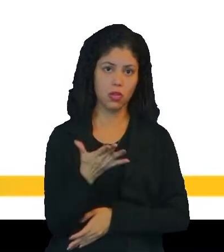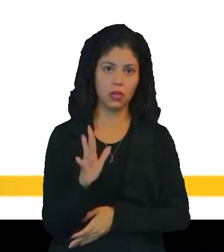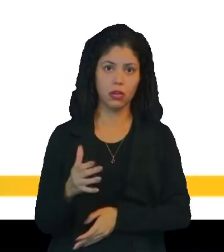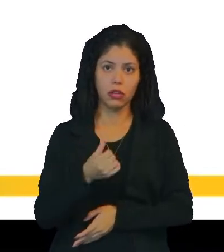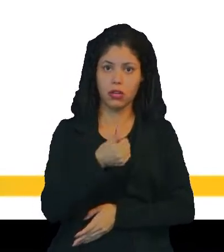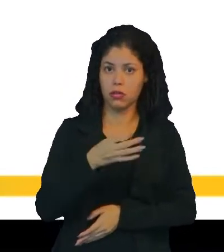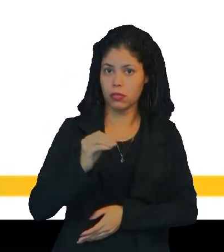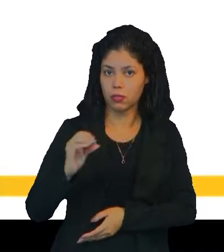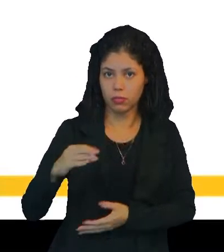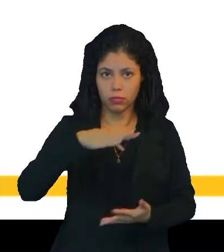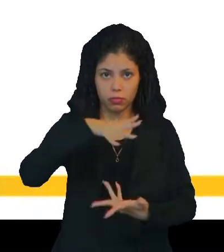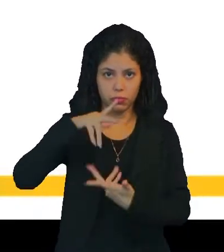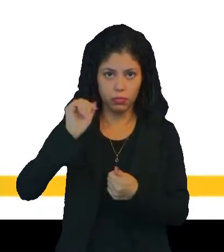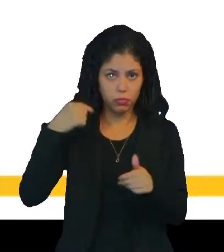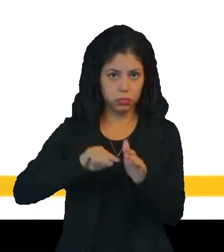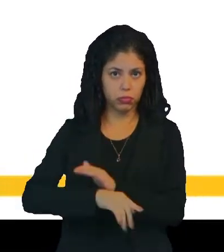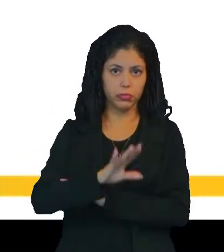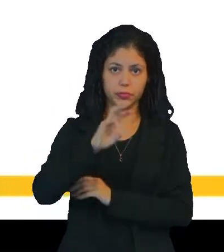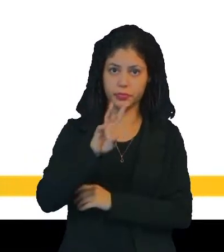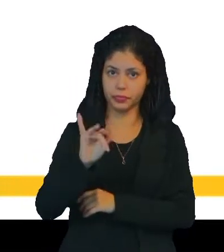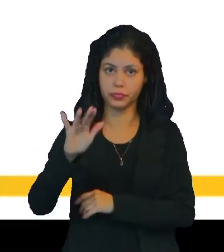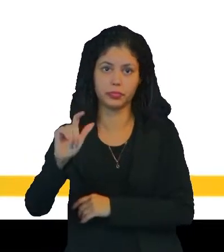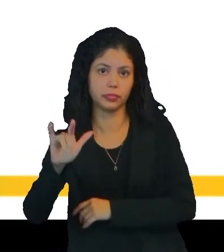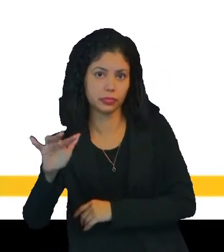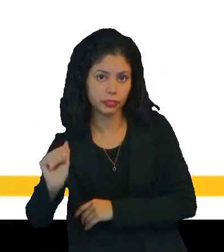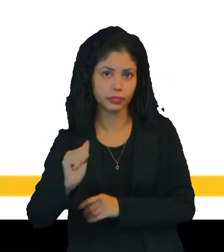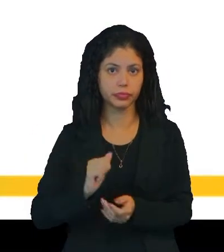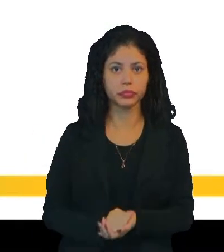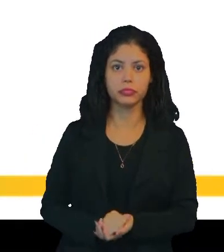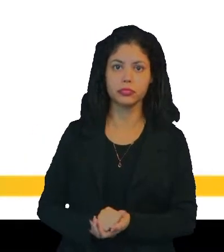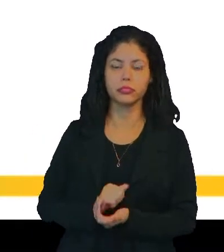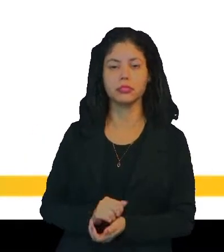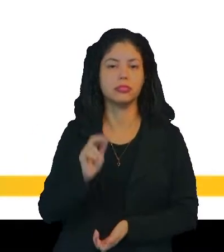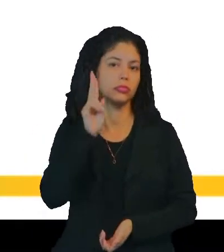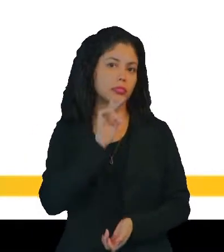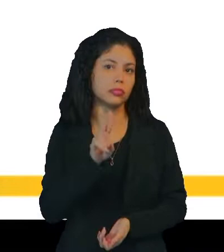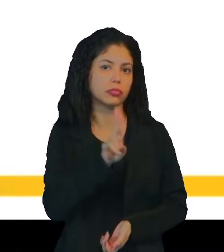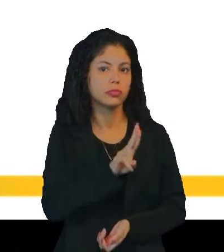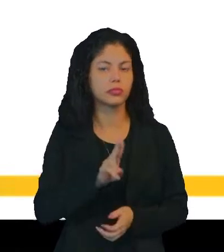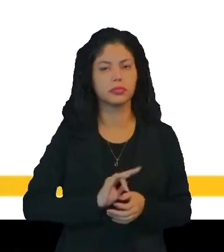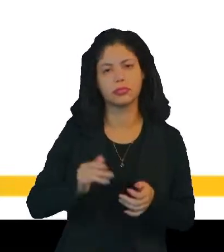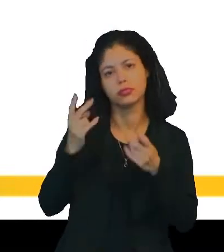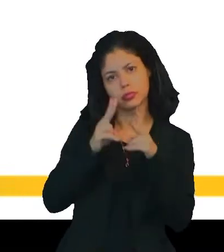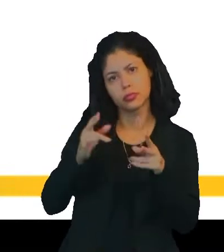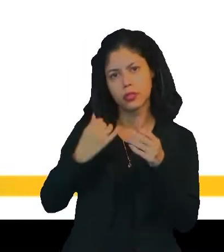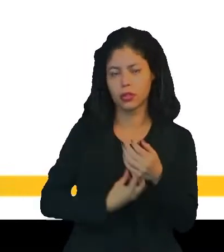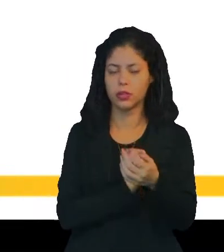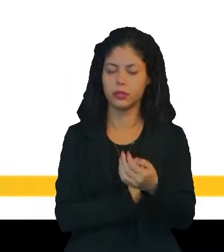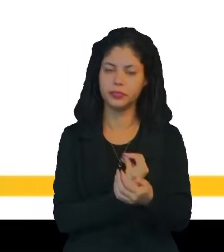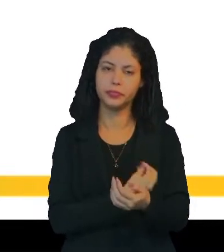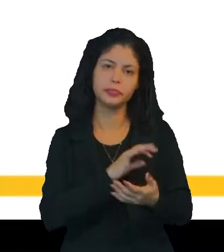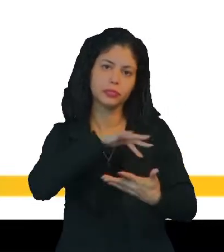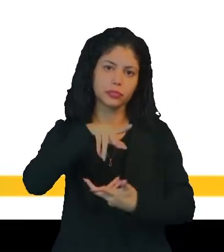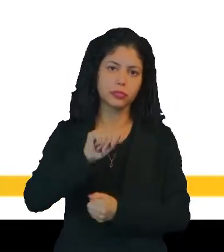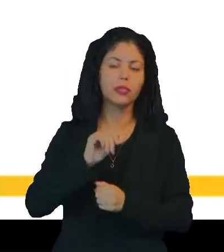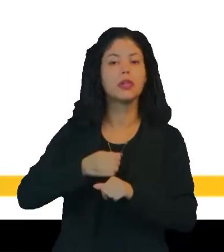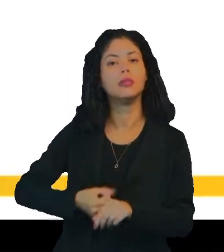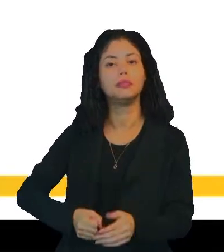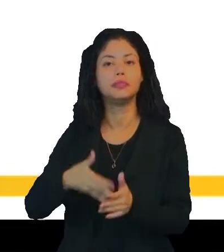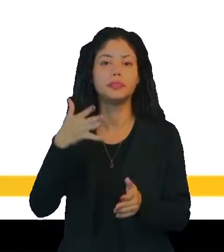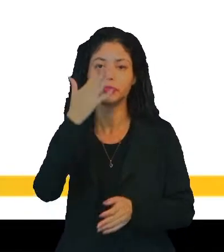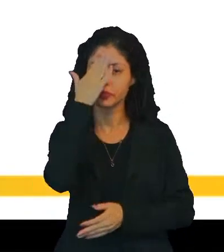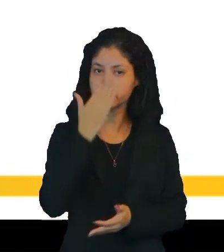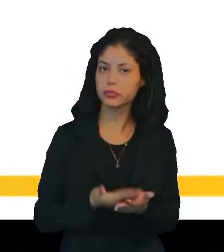100 bilhões de planetas dentro da Via Láctea. Um dos maiores dilemas da ciência é a busca por vida da Terra, e hoje muitos